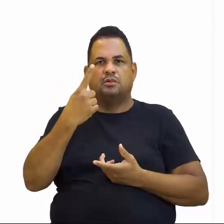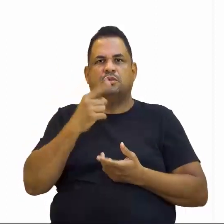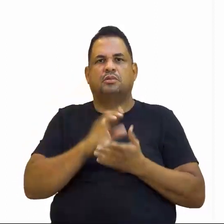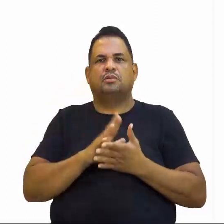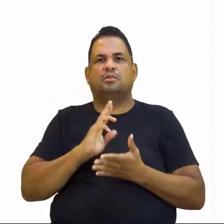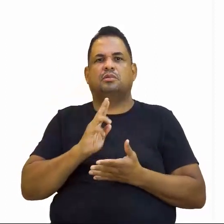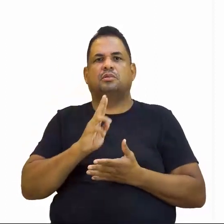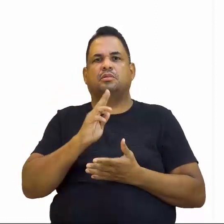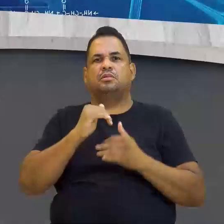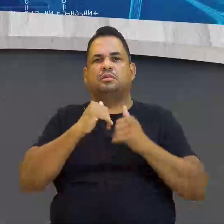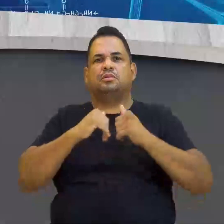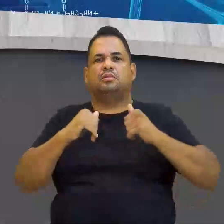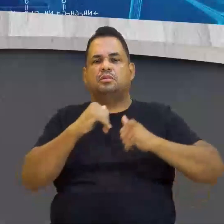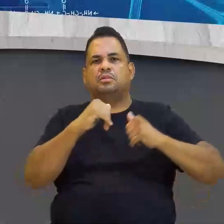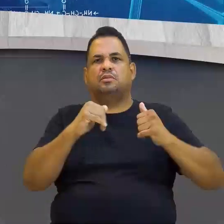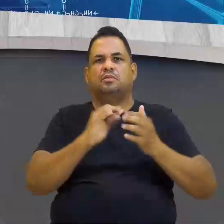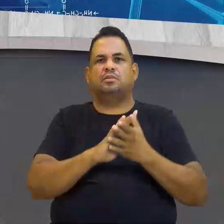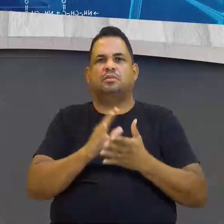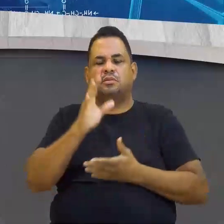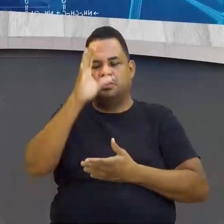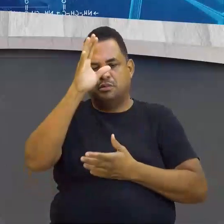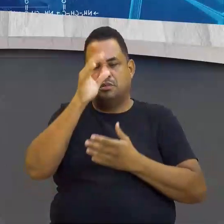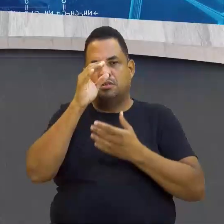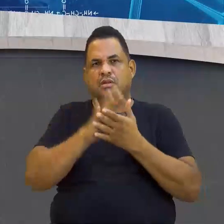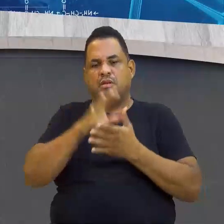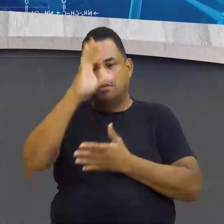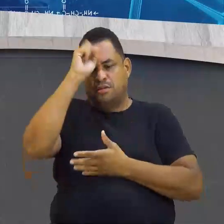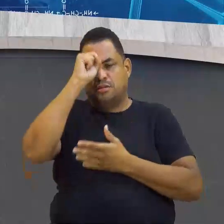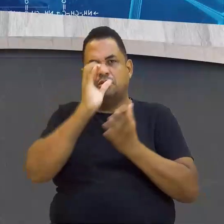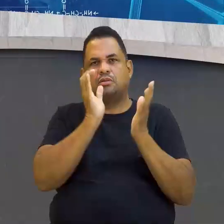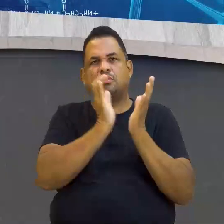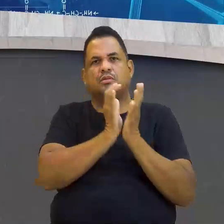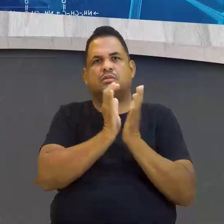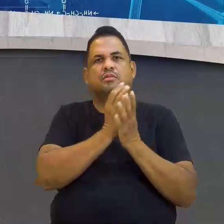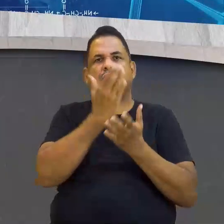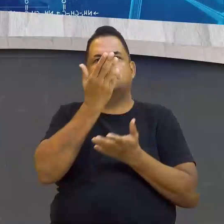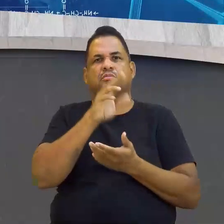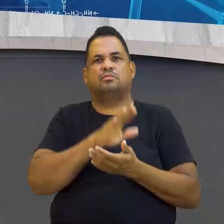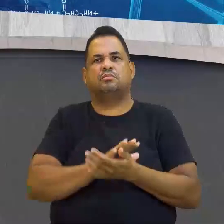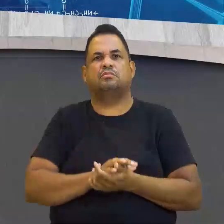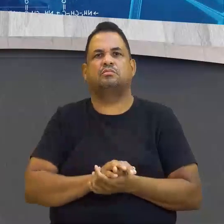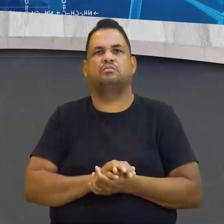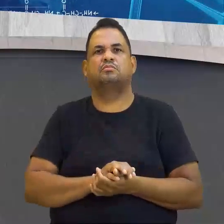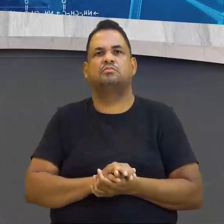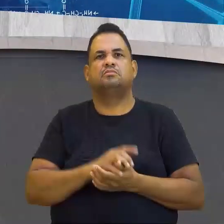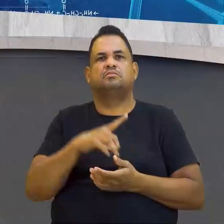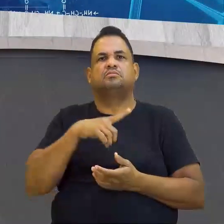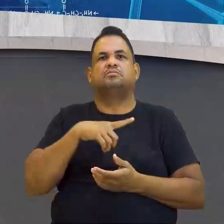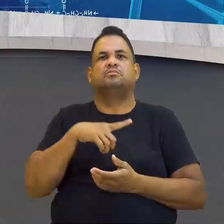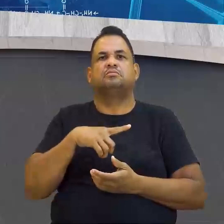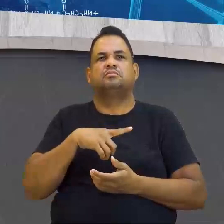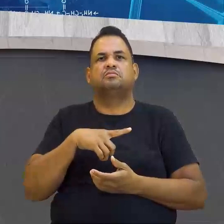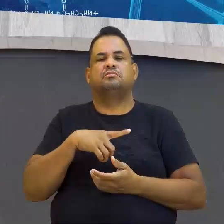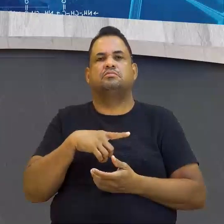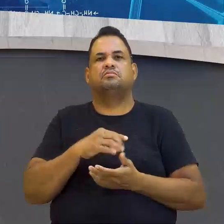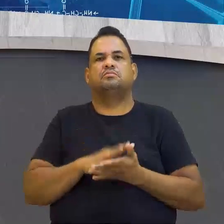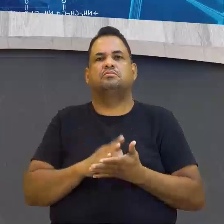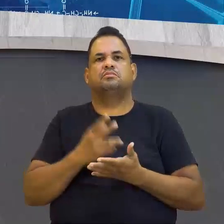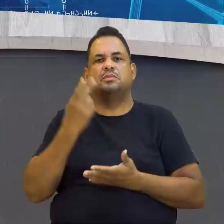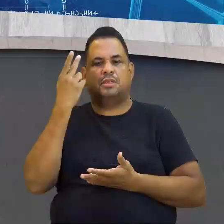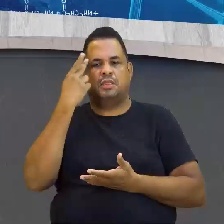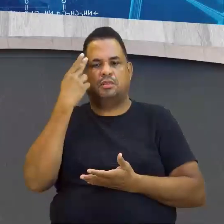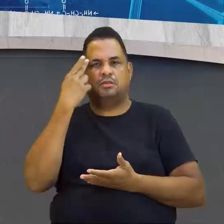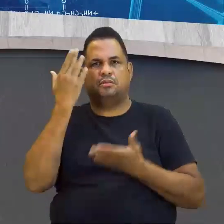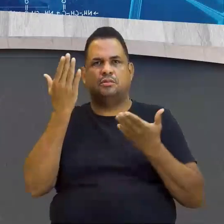processo de separação que a gente aprendeu lá na unidade 1 faz uso. Lógico, ali a gente teve um processo basicamente natural,